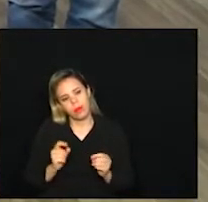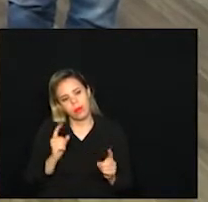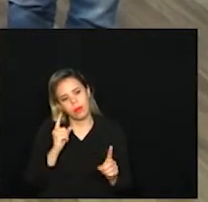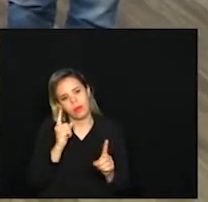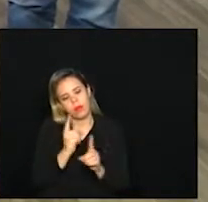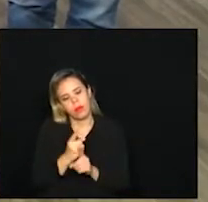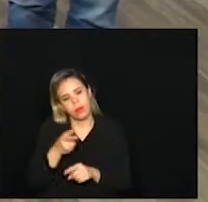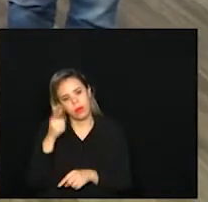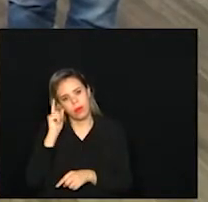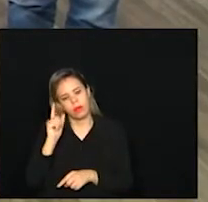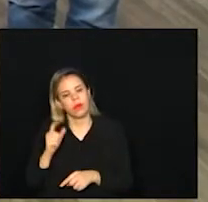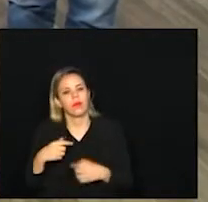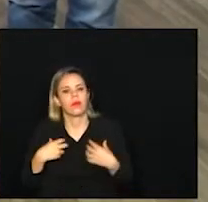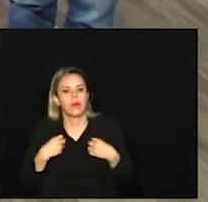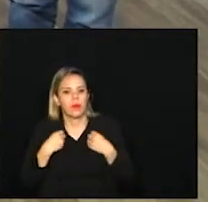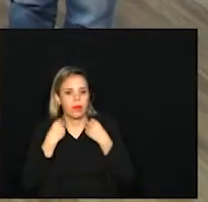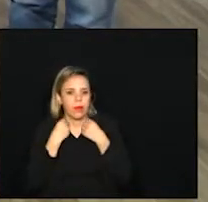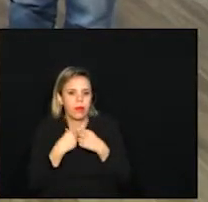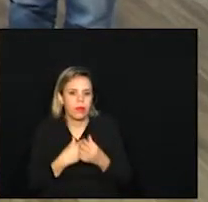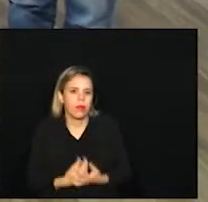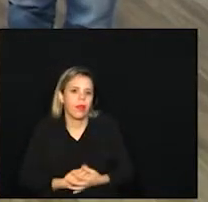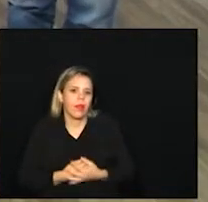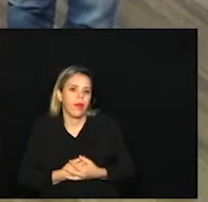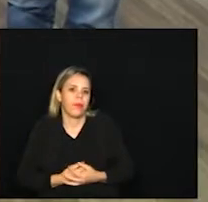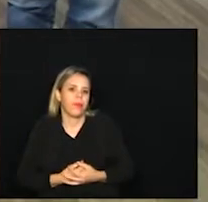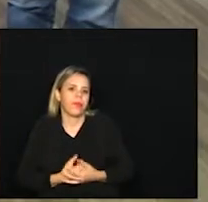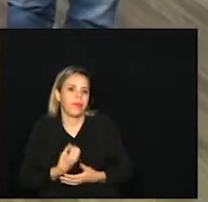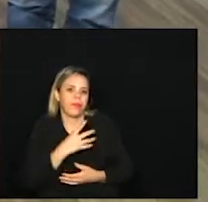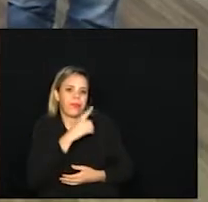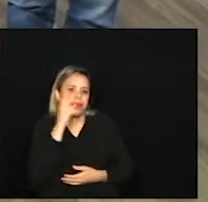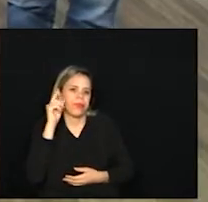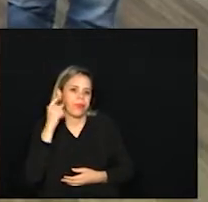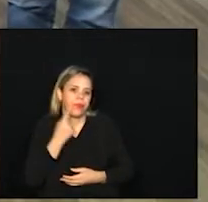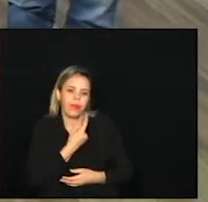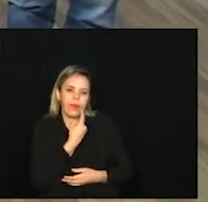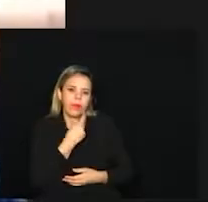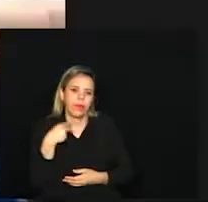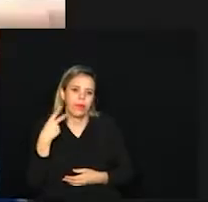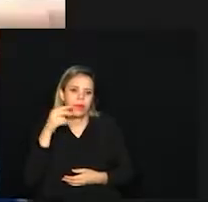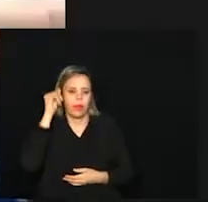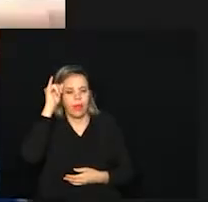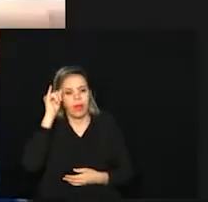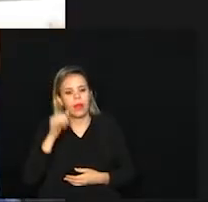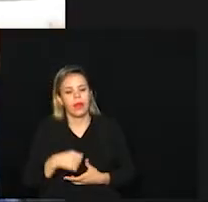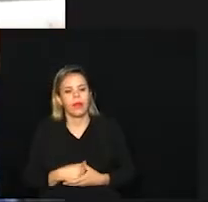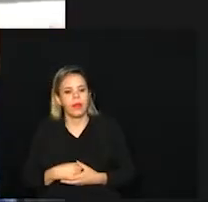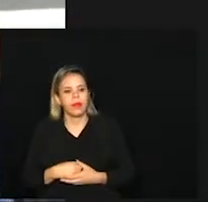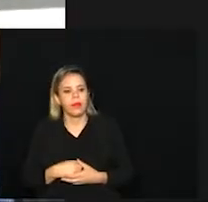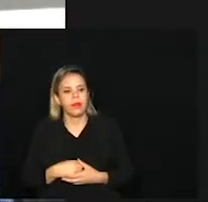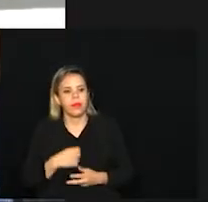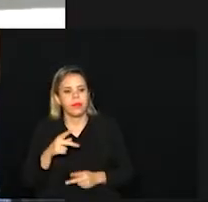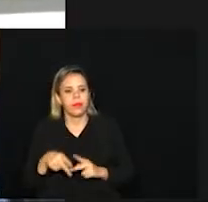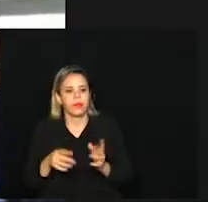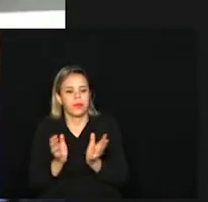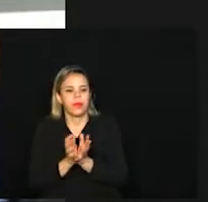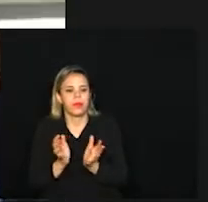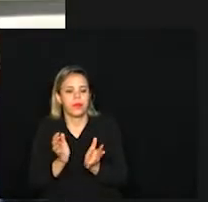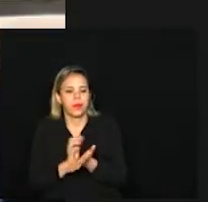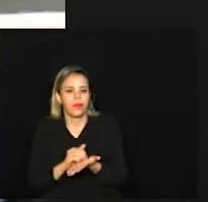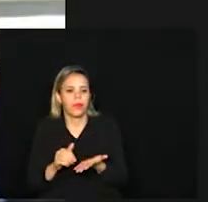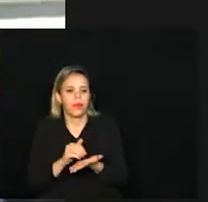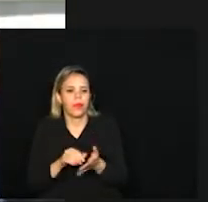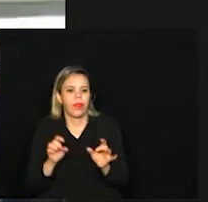esse encontro de ontem Oi Angelina Bom dia Vereador Paulo Google fala o trator da nossa comissão